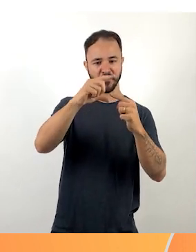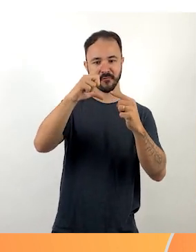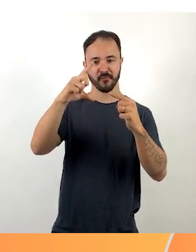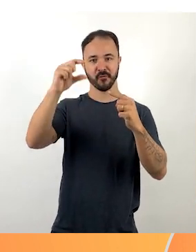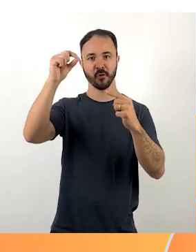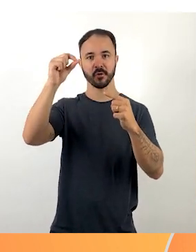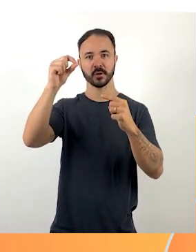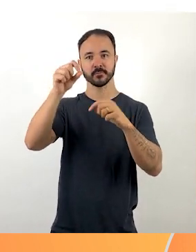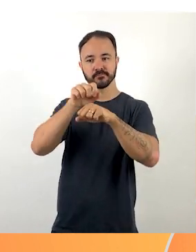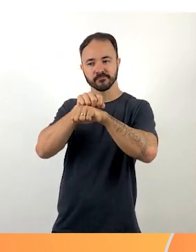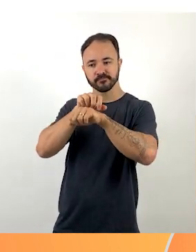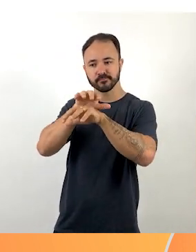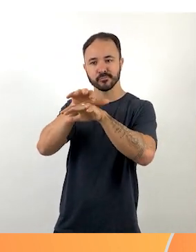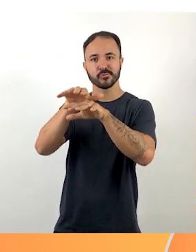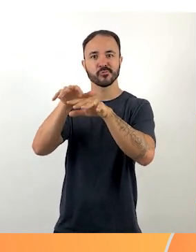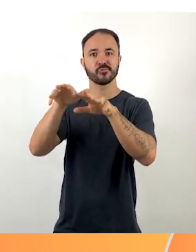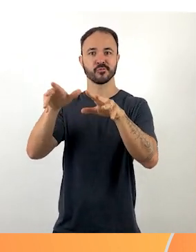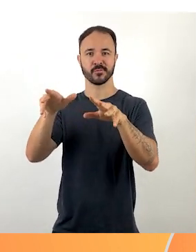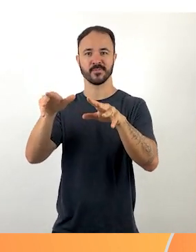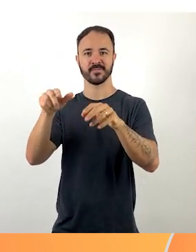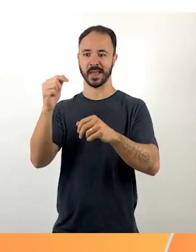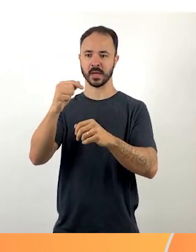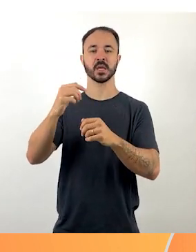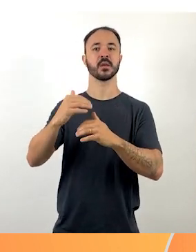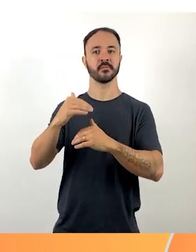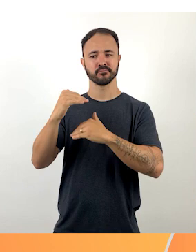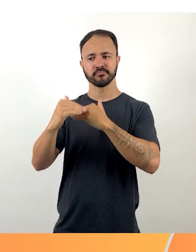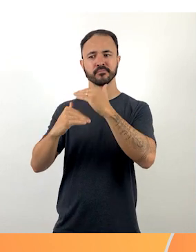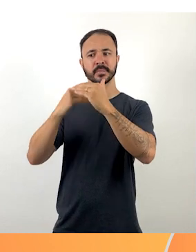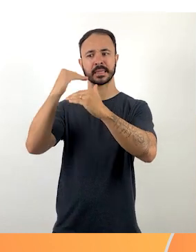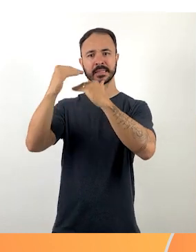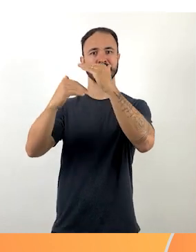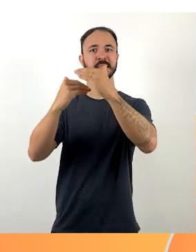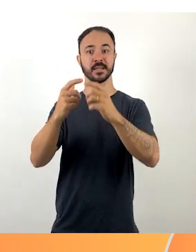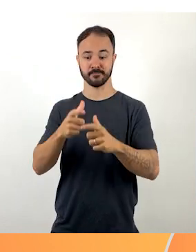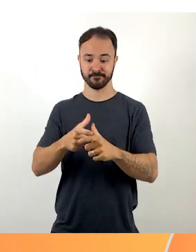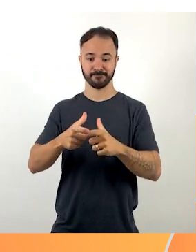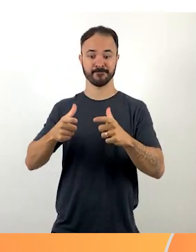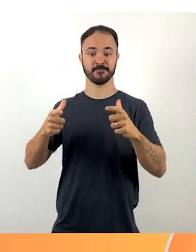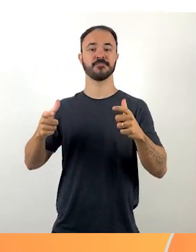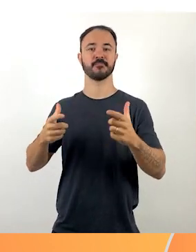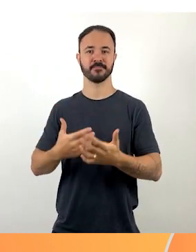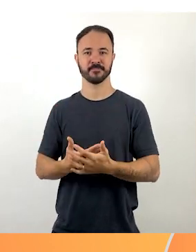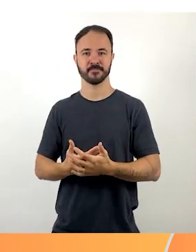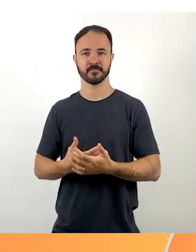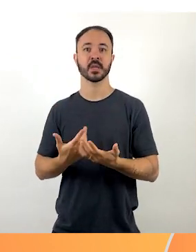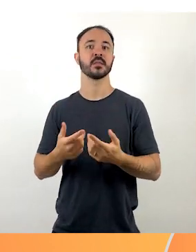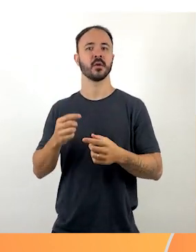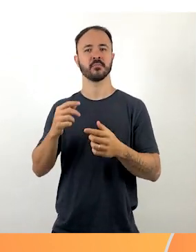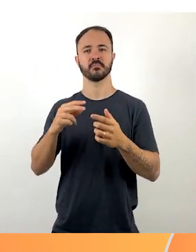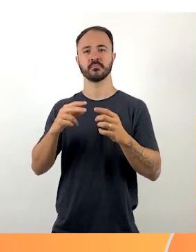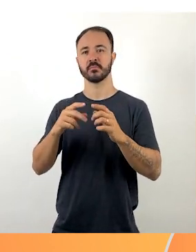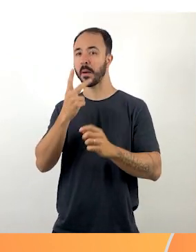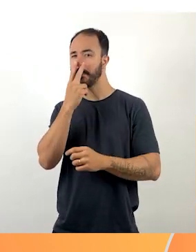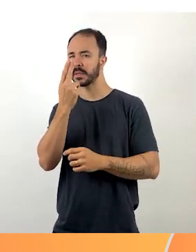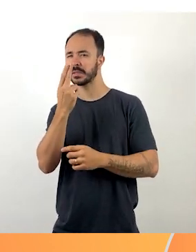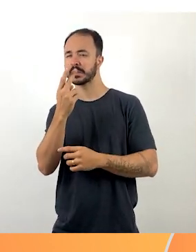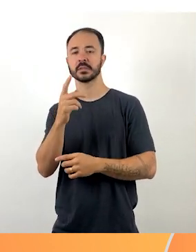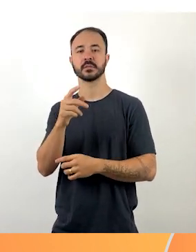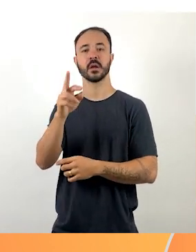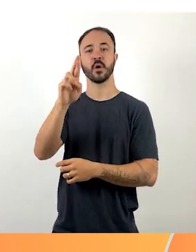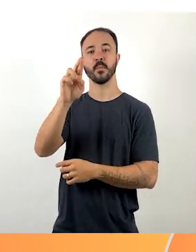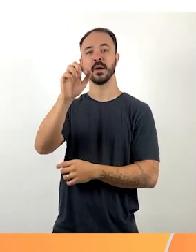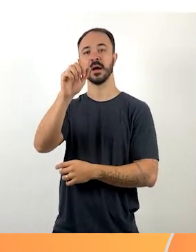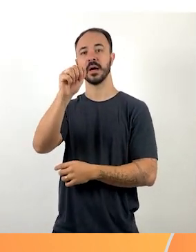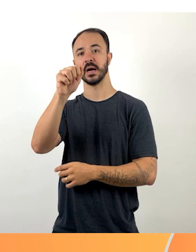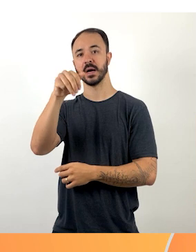folha. Essas folhas vão crescendo ao longo do tempo. Então, nós temos aqui o limbo, uma estrutura de ramificação, uma estrutura